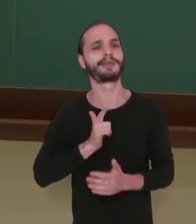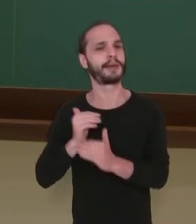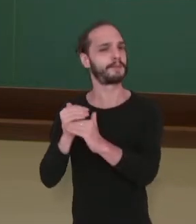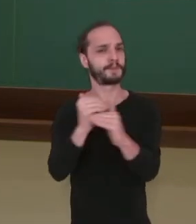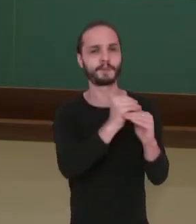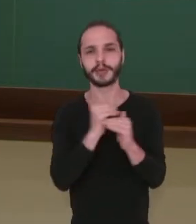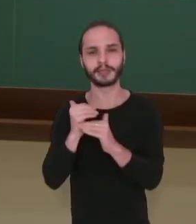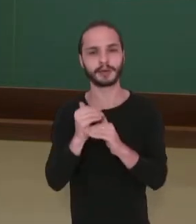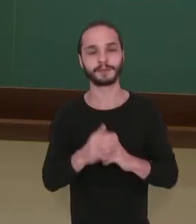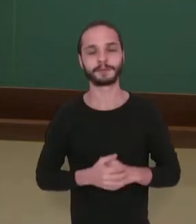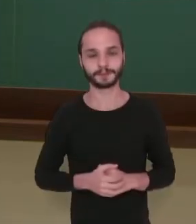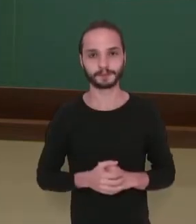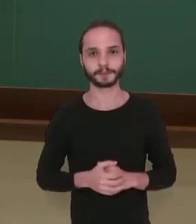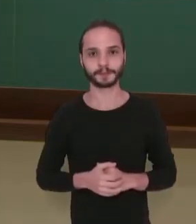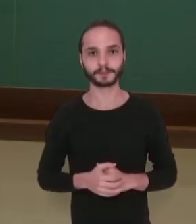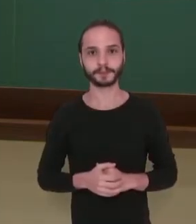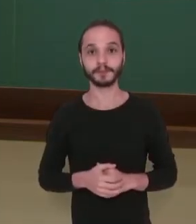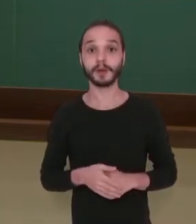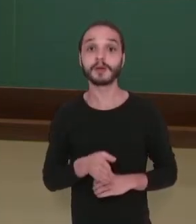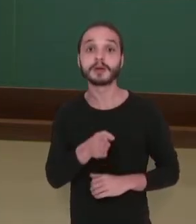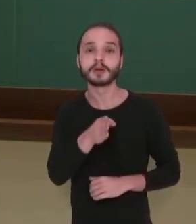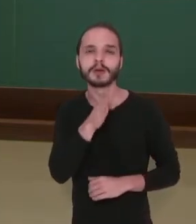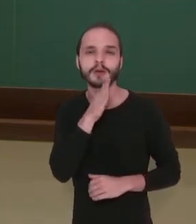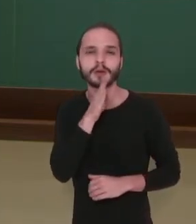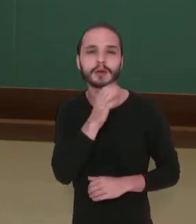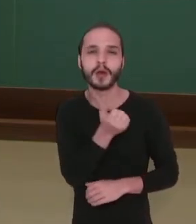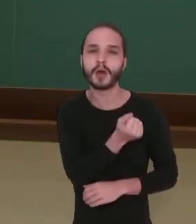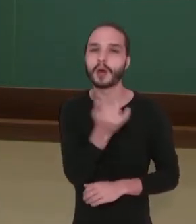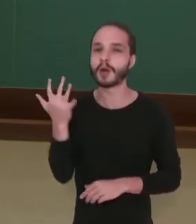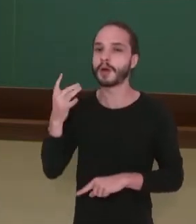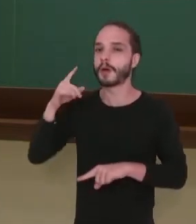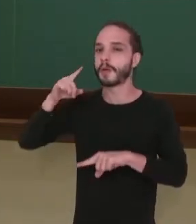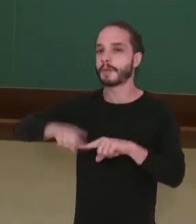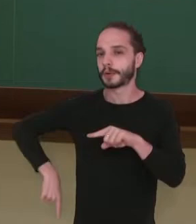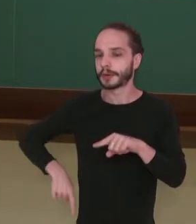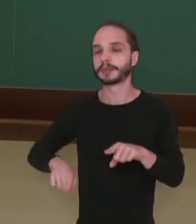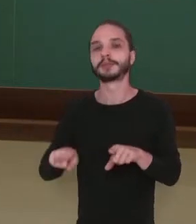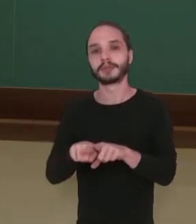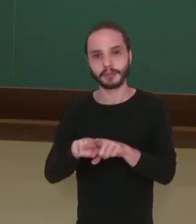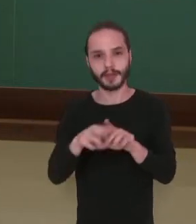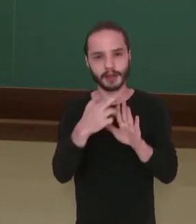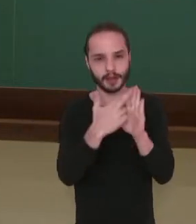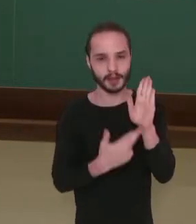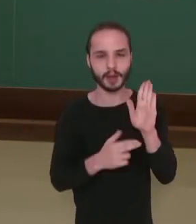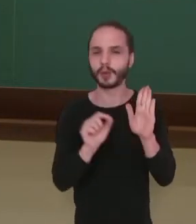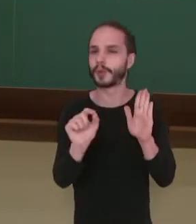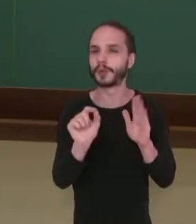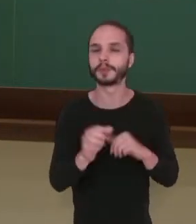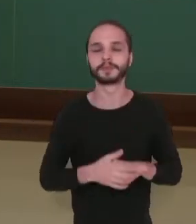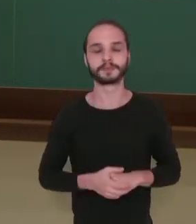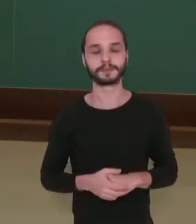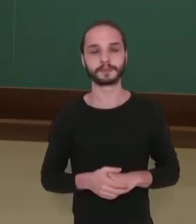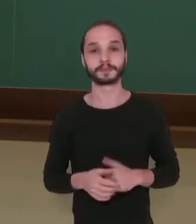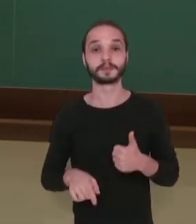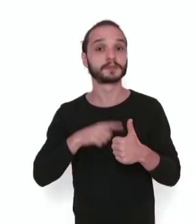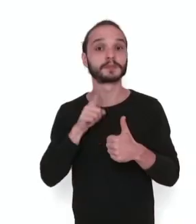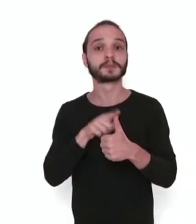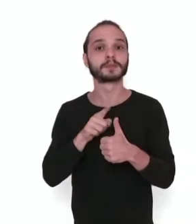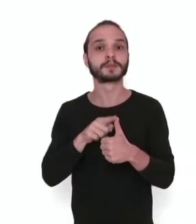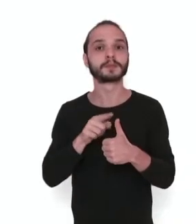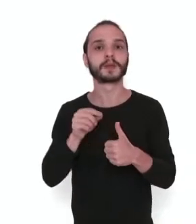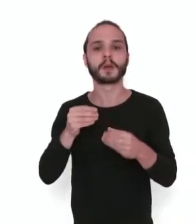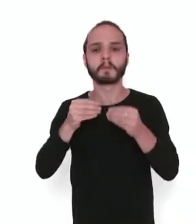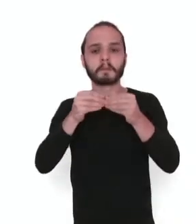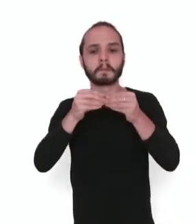todas elas. Vamos conhecer então algumas dessas proibições que também são regimentais. Uma delas, prejudicar